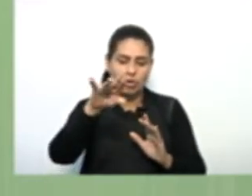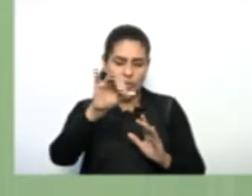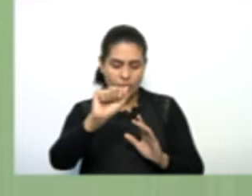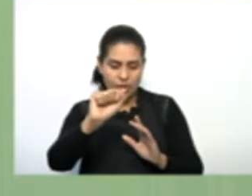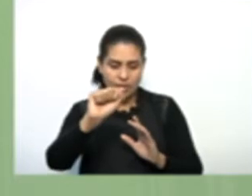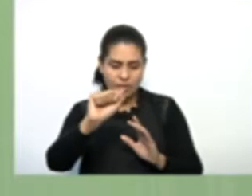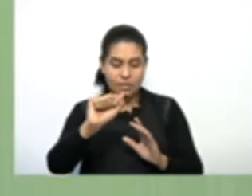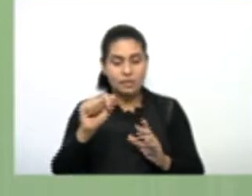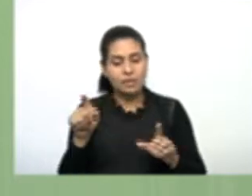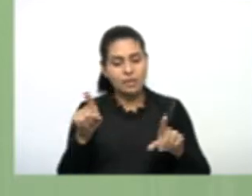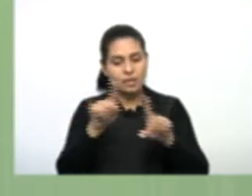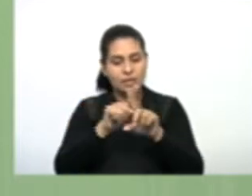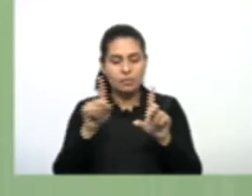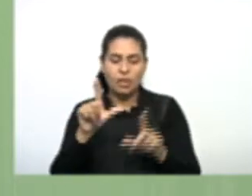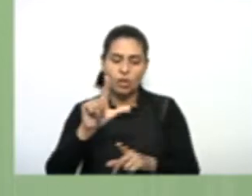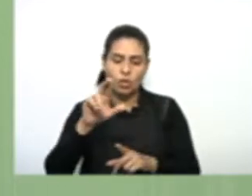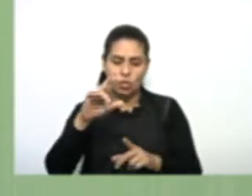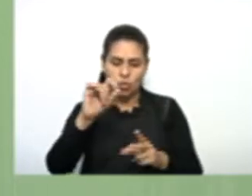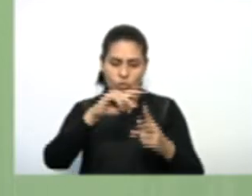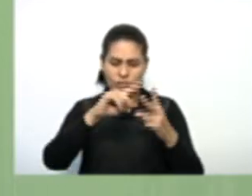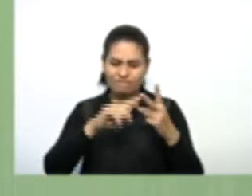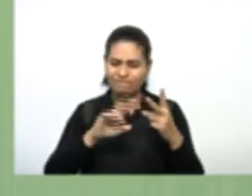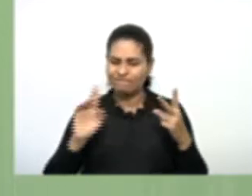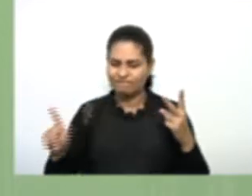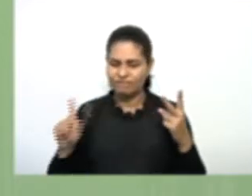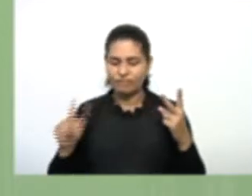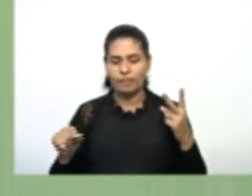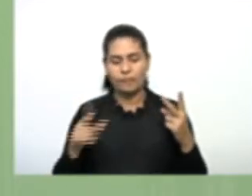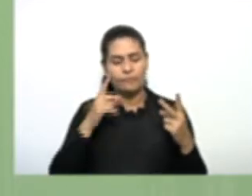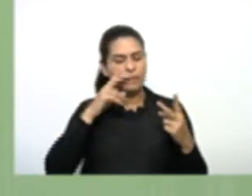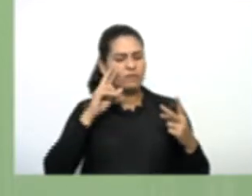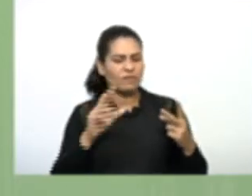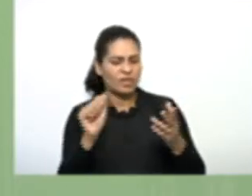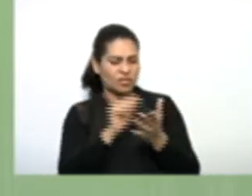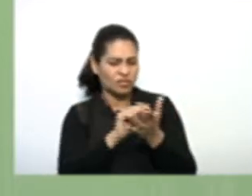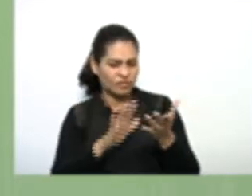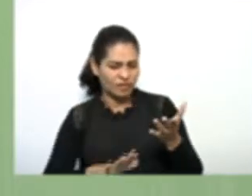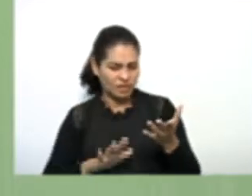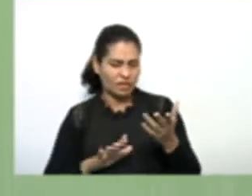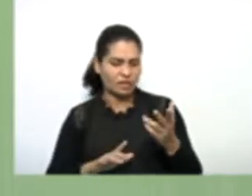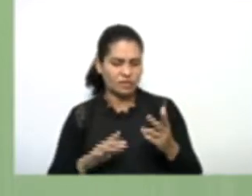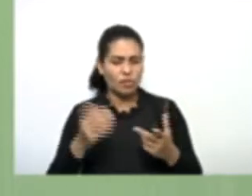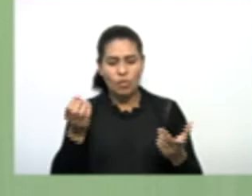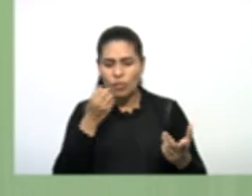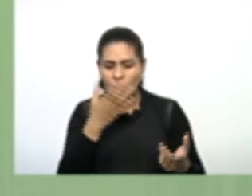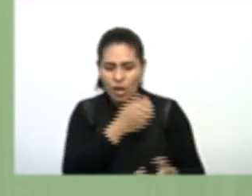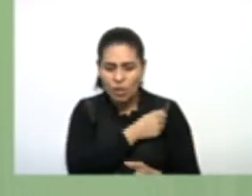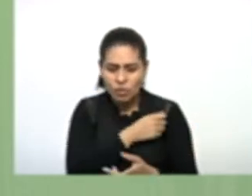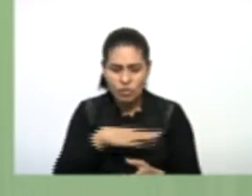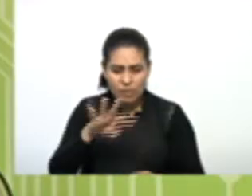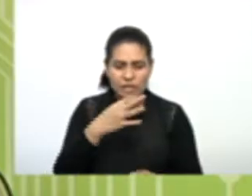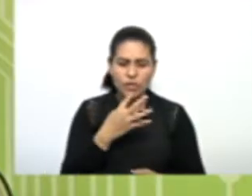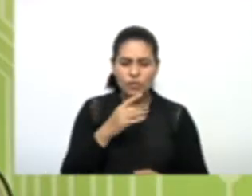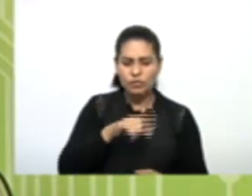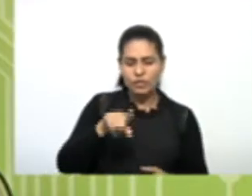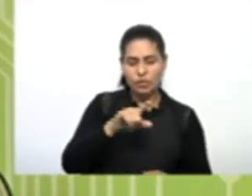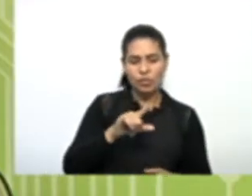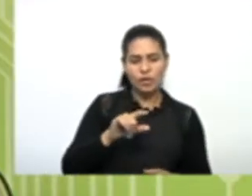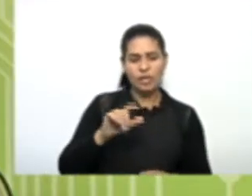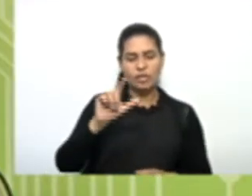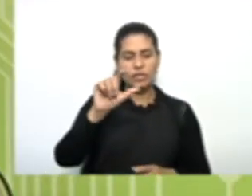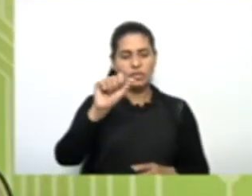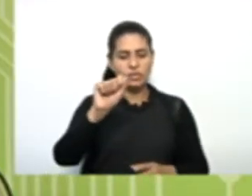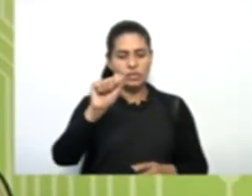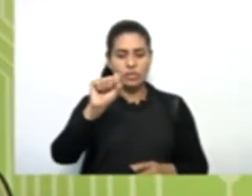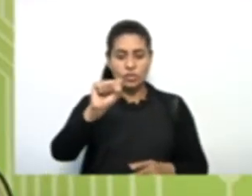substancialmente diferentes. Então, se a gente vier numa atividade e perguntar assim, caro aluno, baseado nos seus conhecimentos, sobras